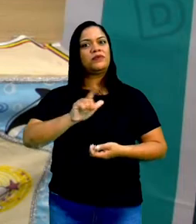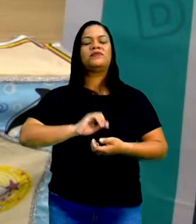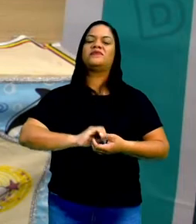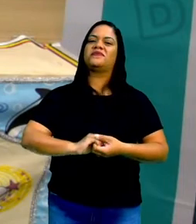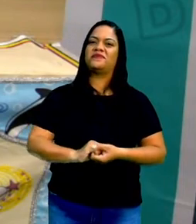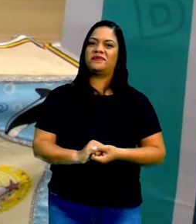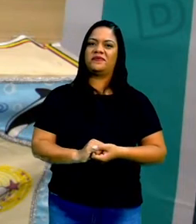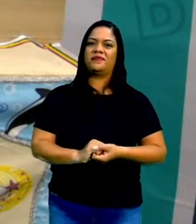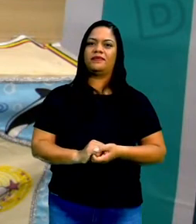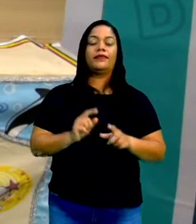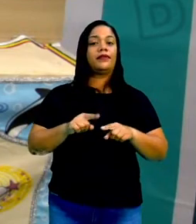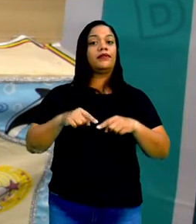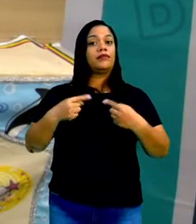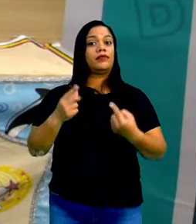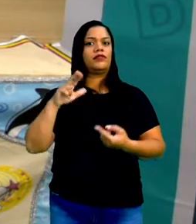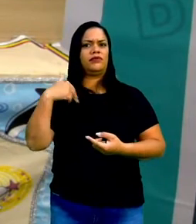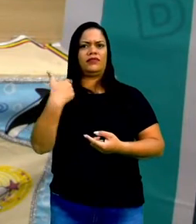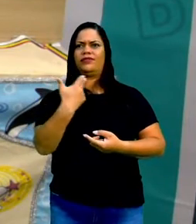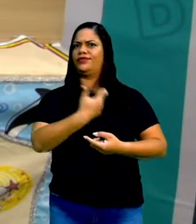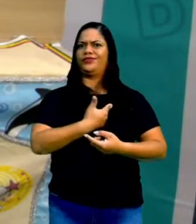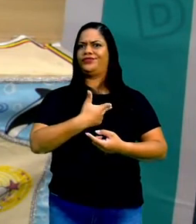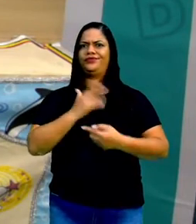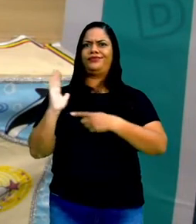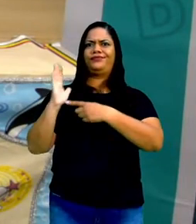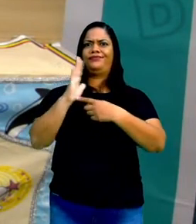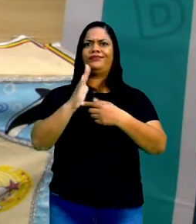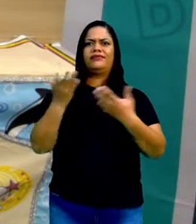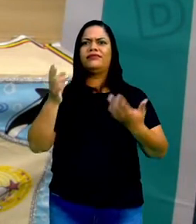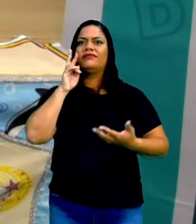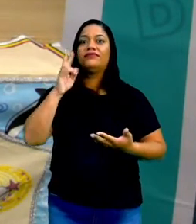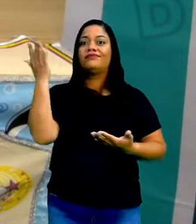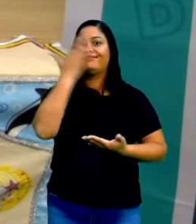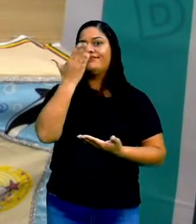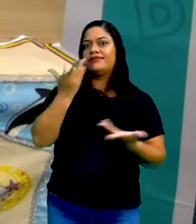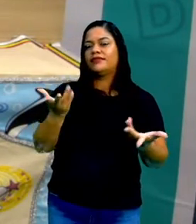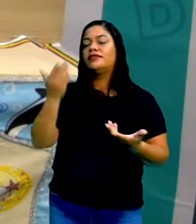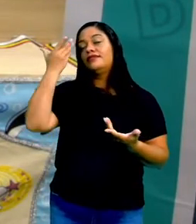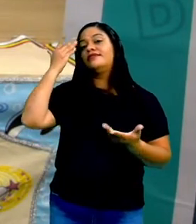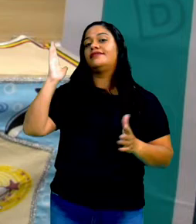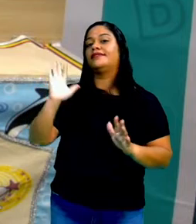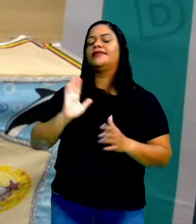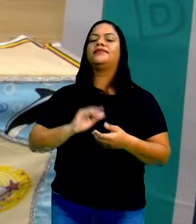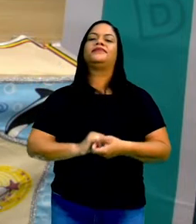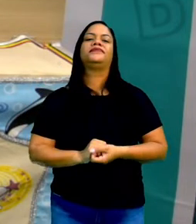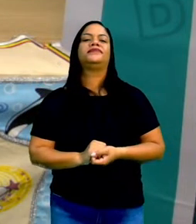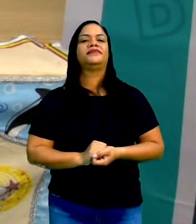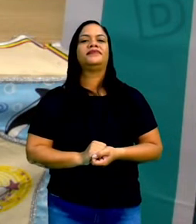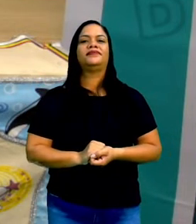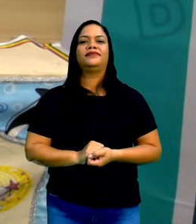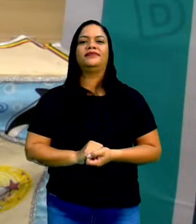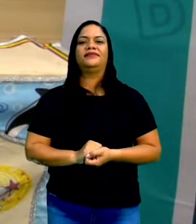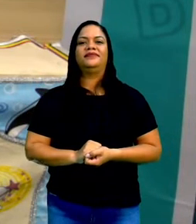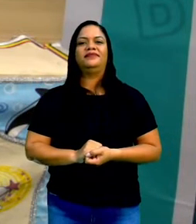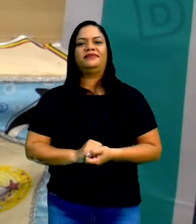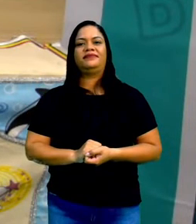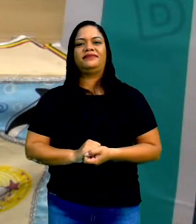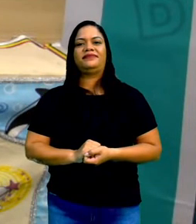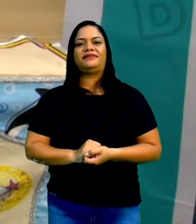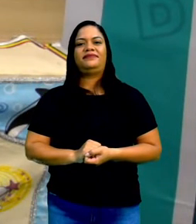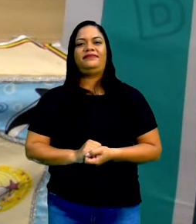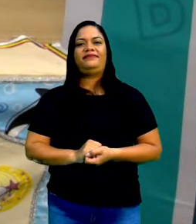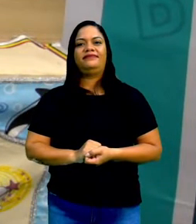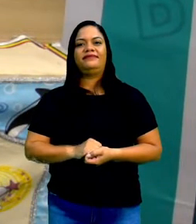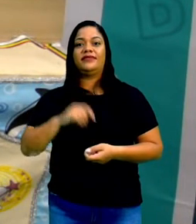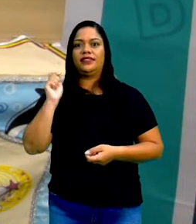novo. Mas pra gente ela não aparece. Não. Mas quem sabe, né, leiturinha? Vamos lá. Então,